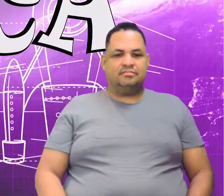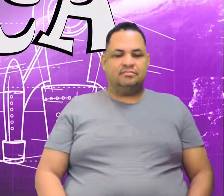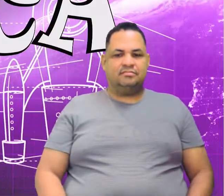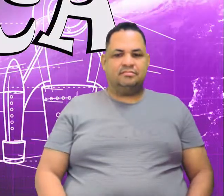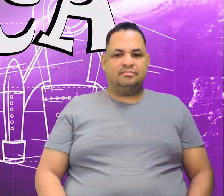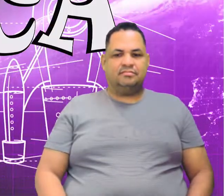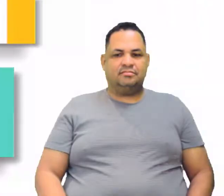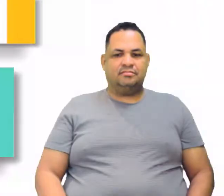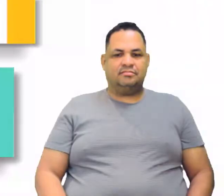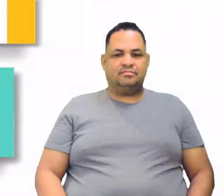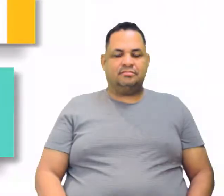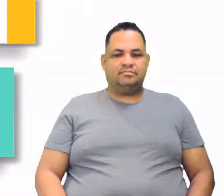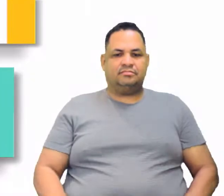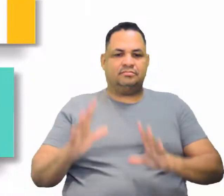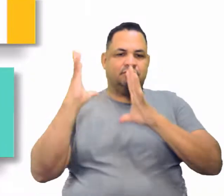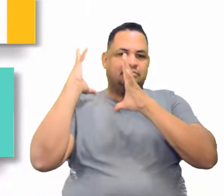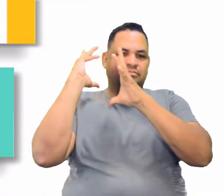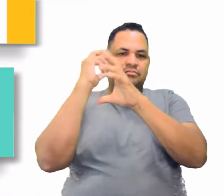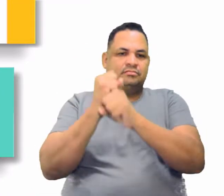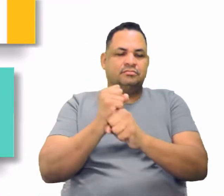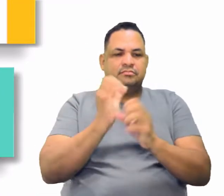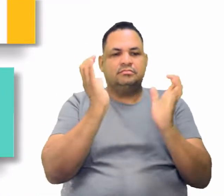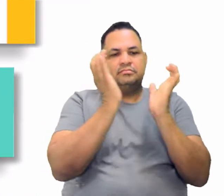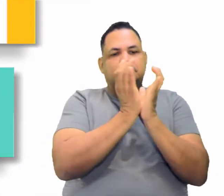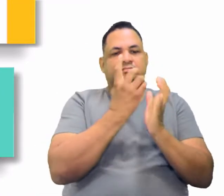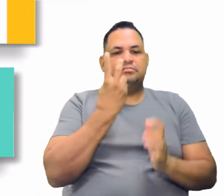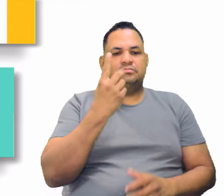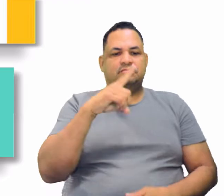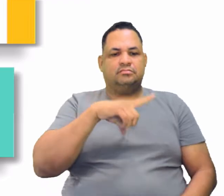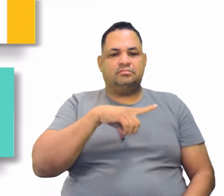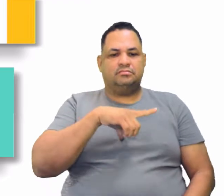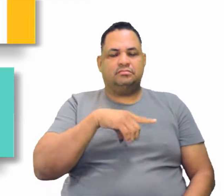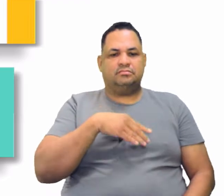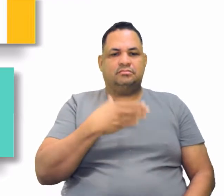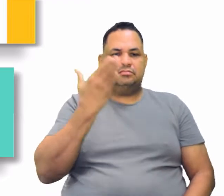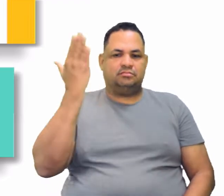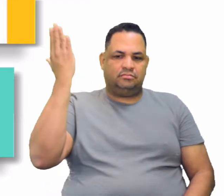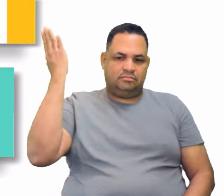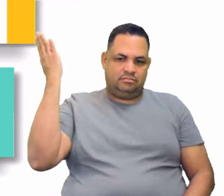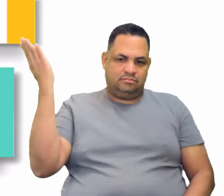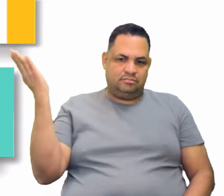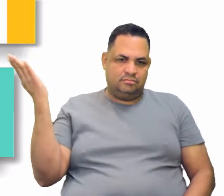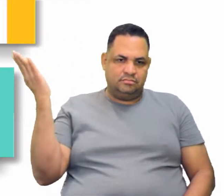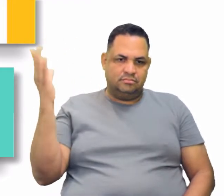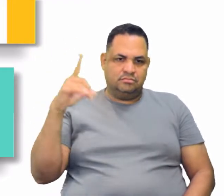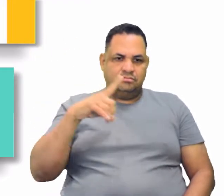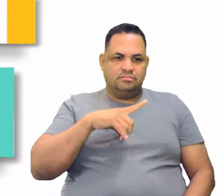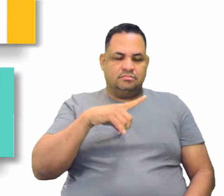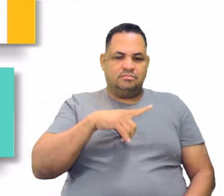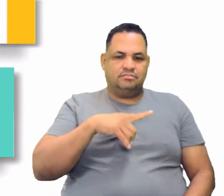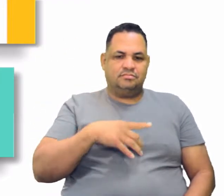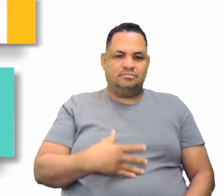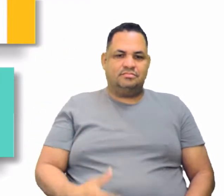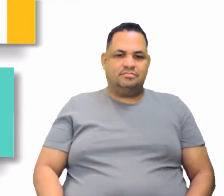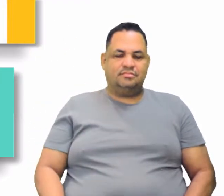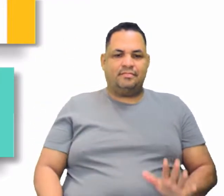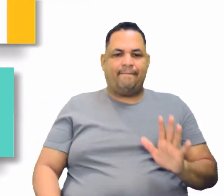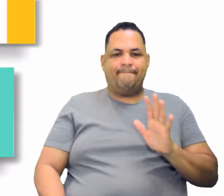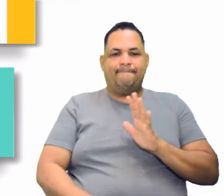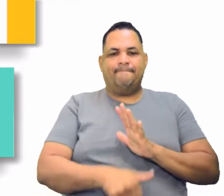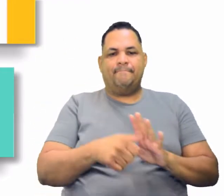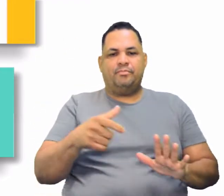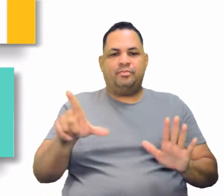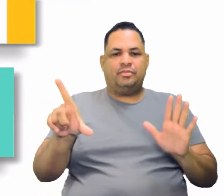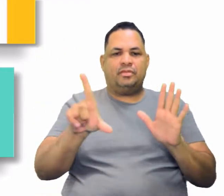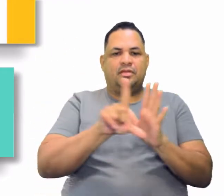Aqui na nossa revisão, pessoal, da unidade 2, o que nós vamos trabalhar? Olha só, tio Newton, né? Primeira lei de Newton e